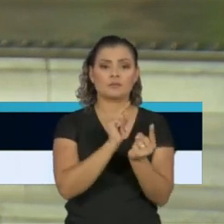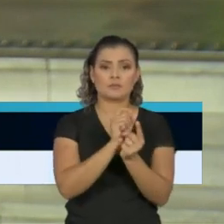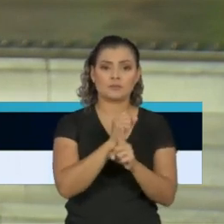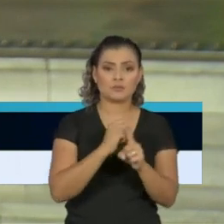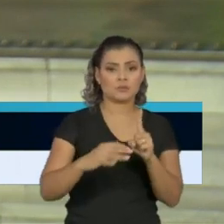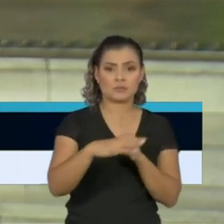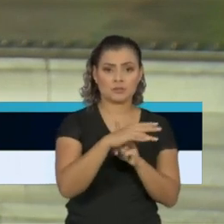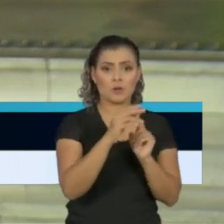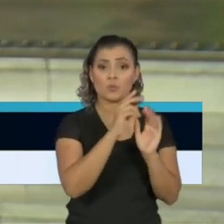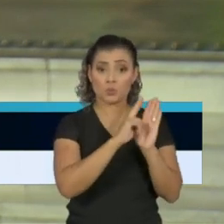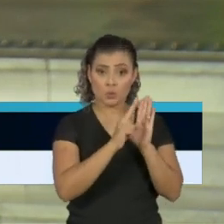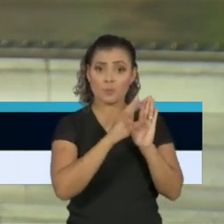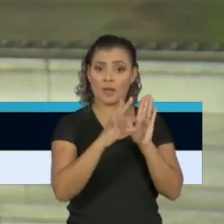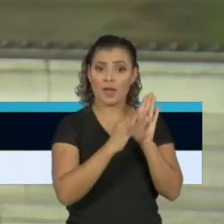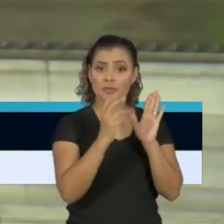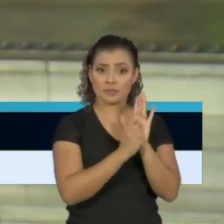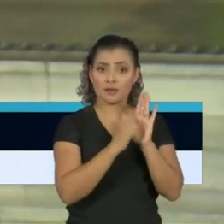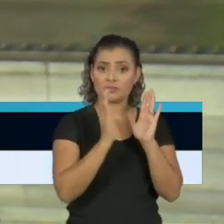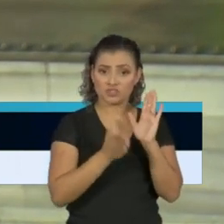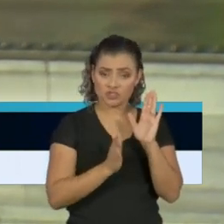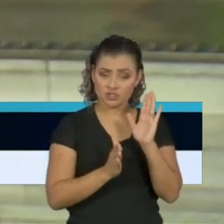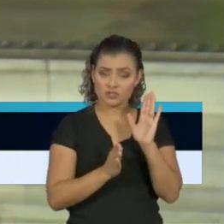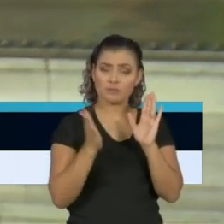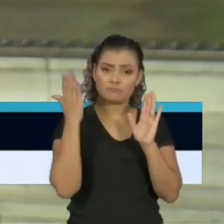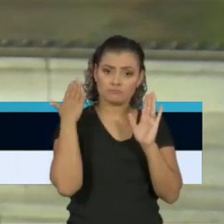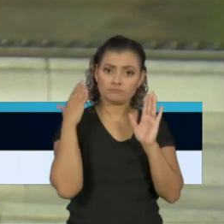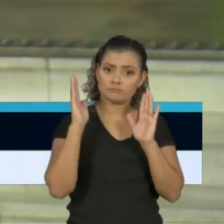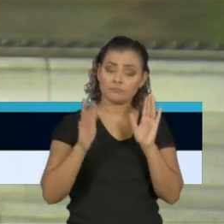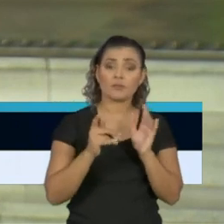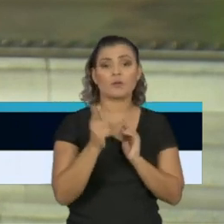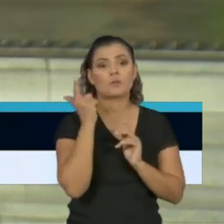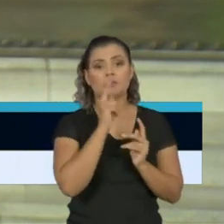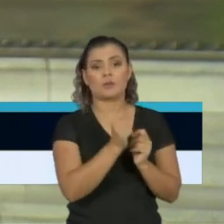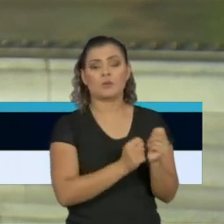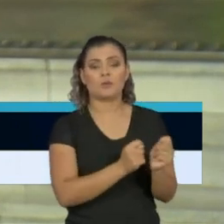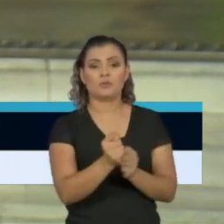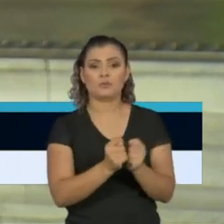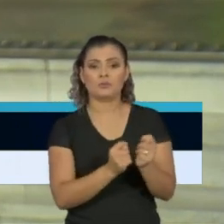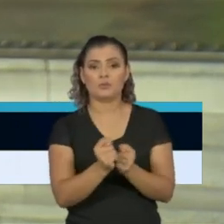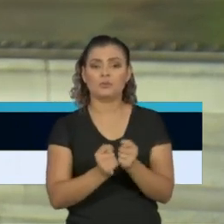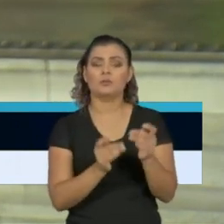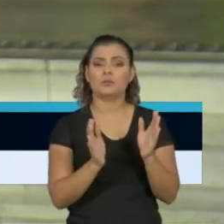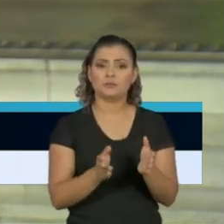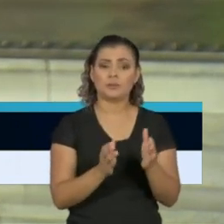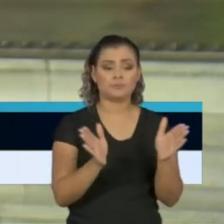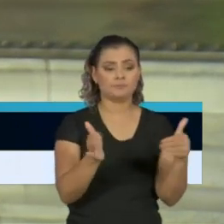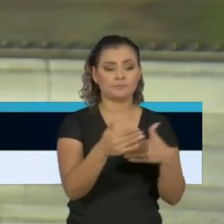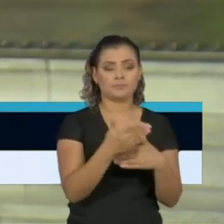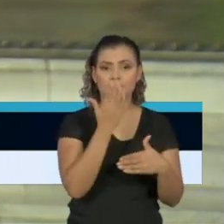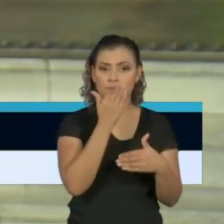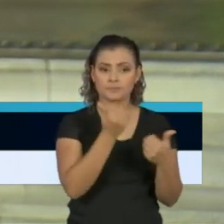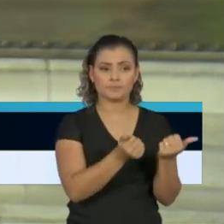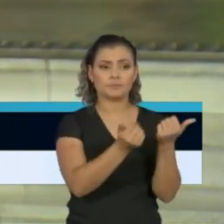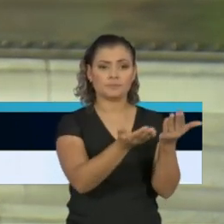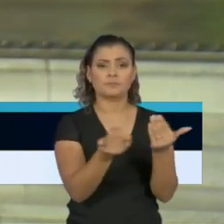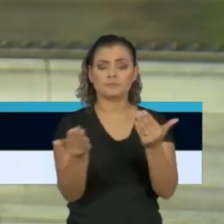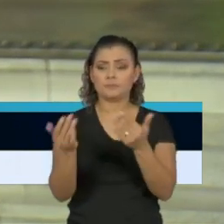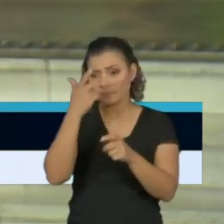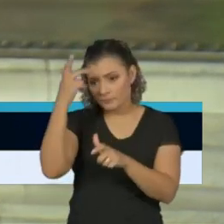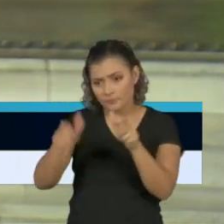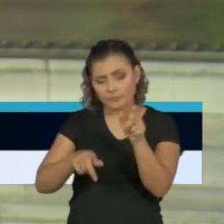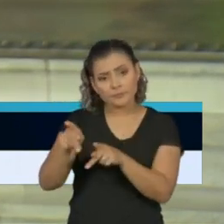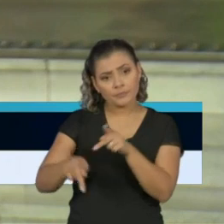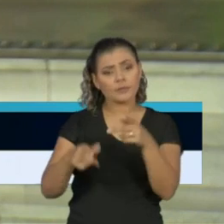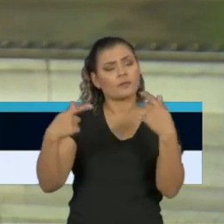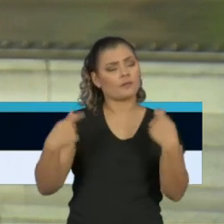Social, que permite um controle adequado e que as cestas sejam destinadas a quem